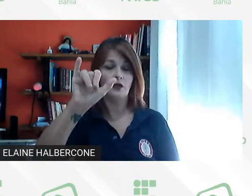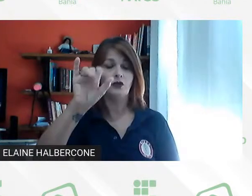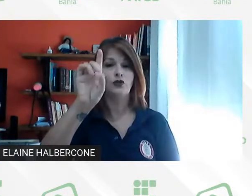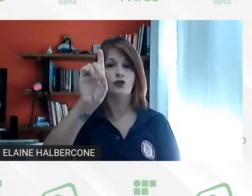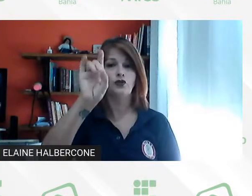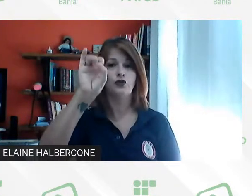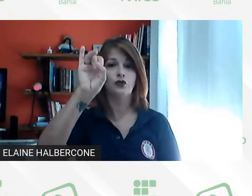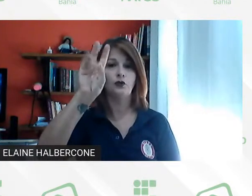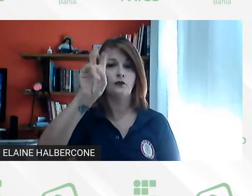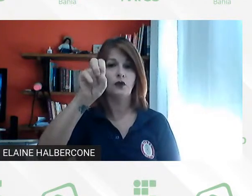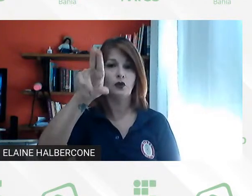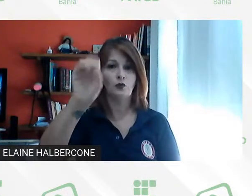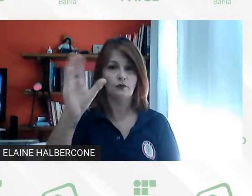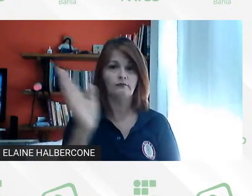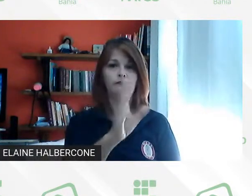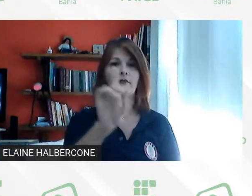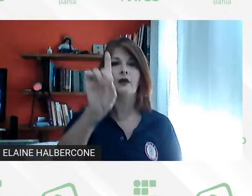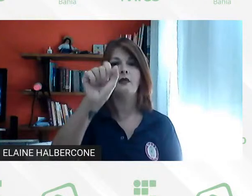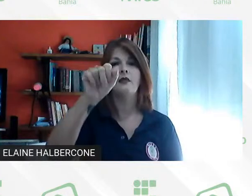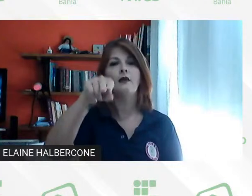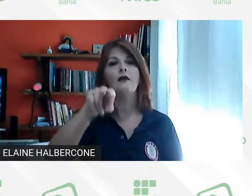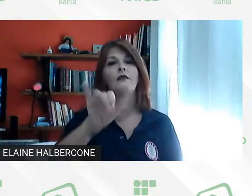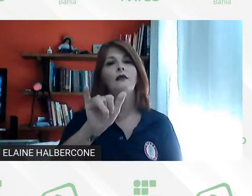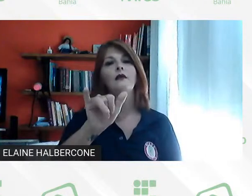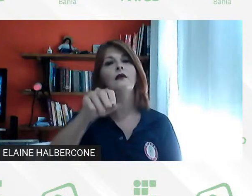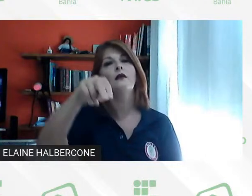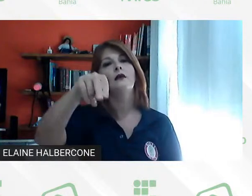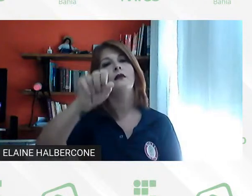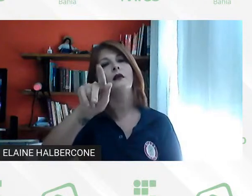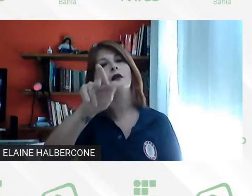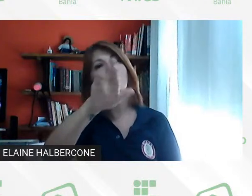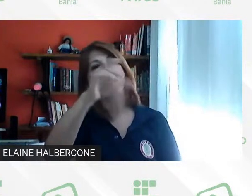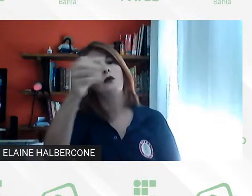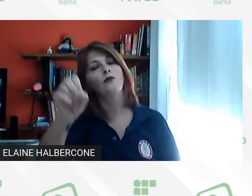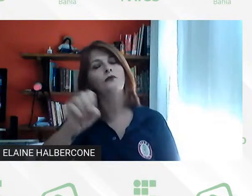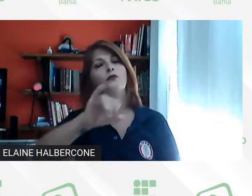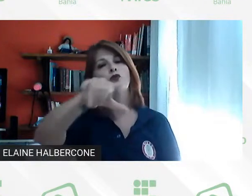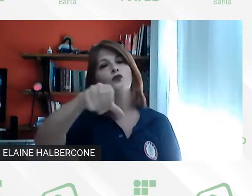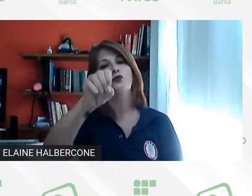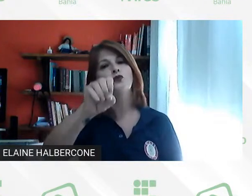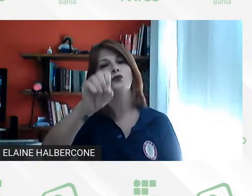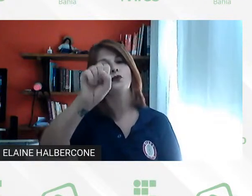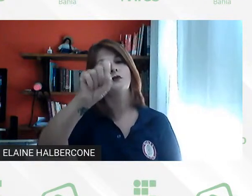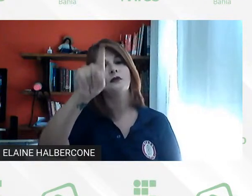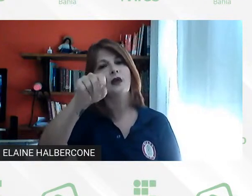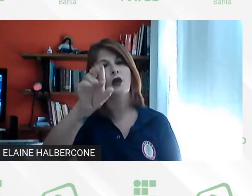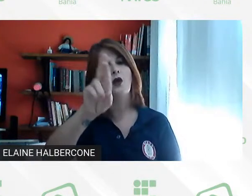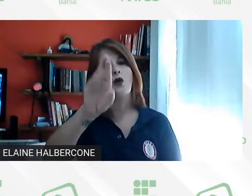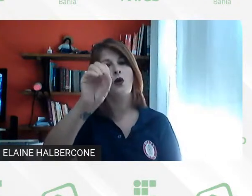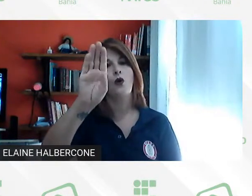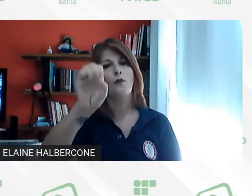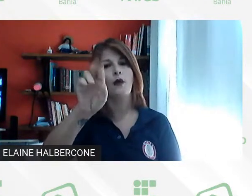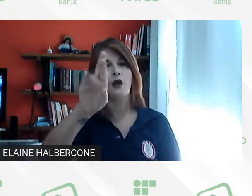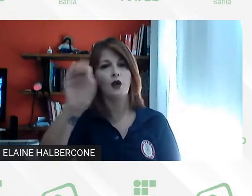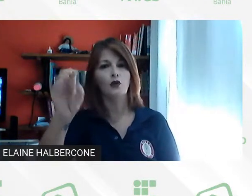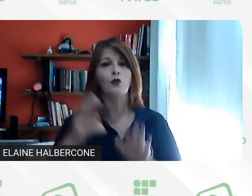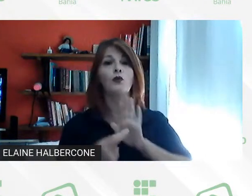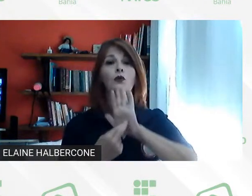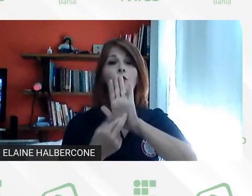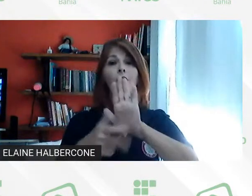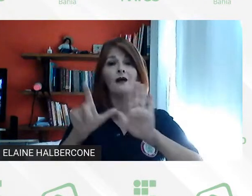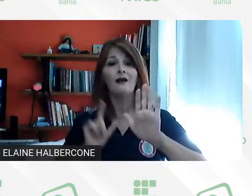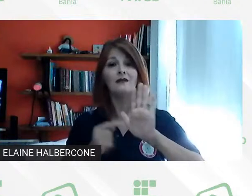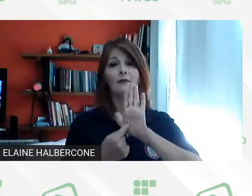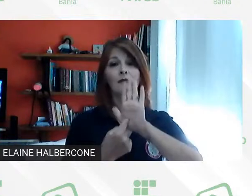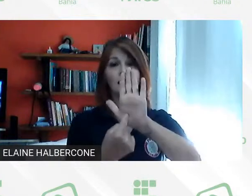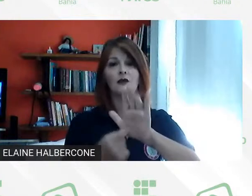Dani Negrão e do José Roberto, né, que no momento posterior à apresentação dos